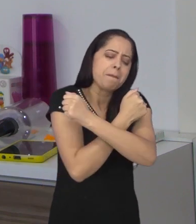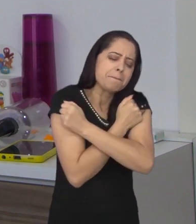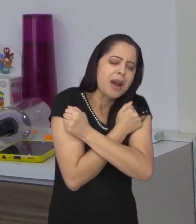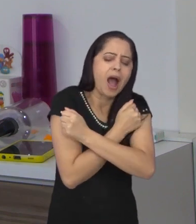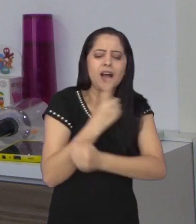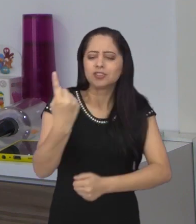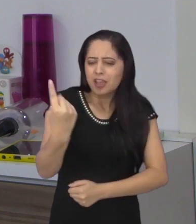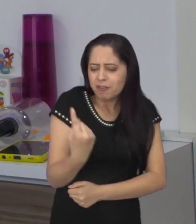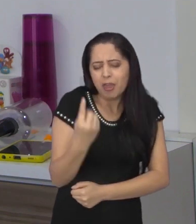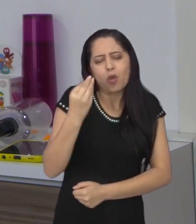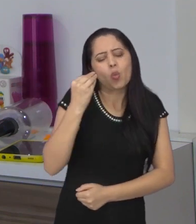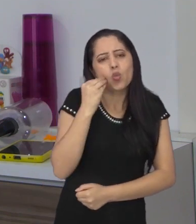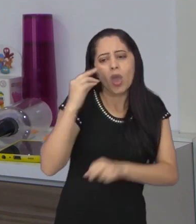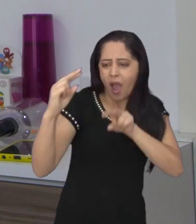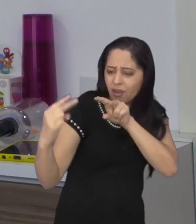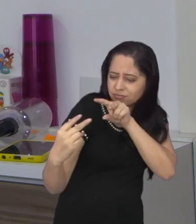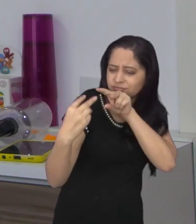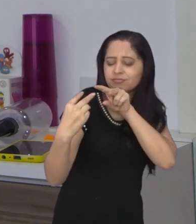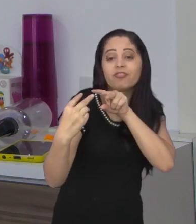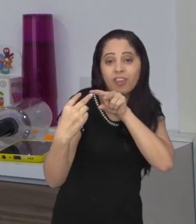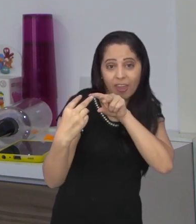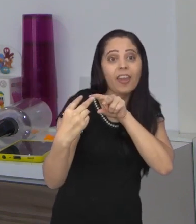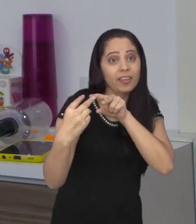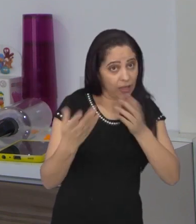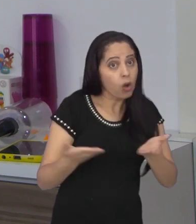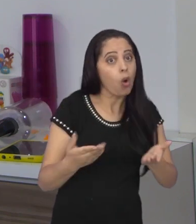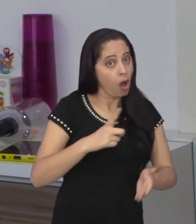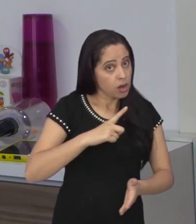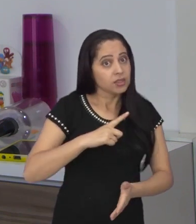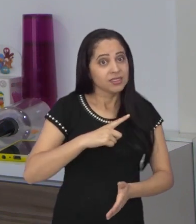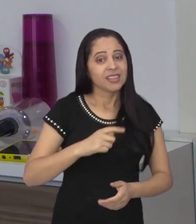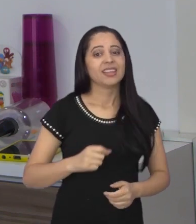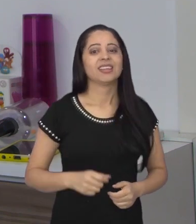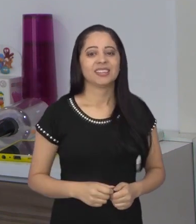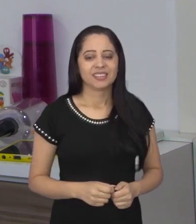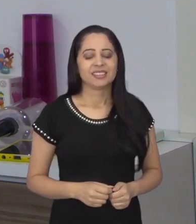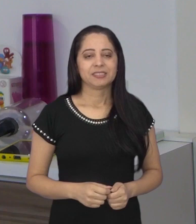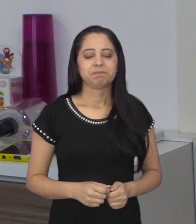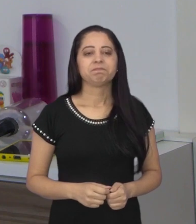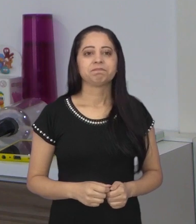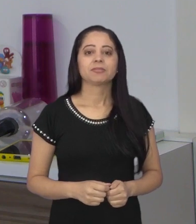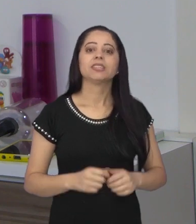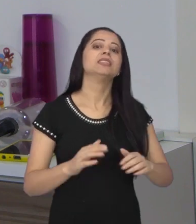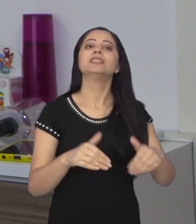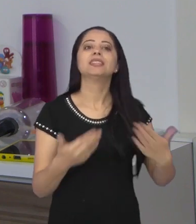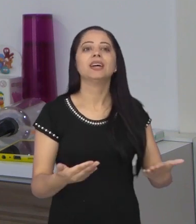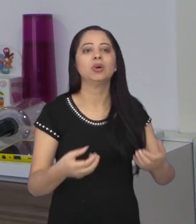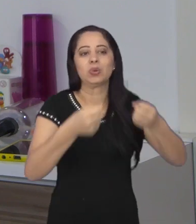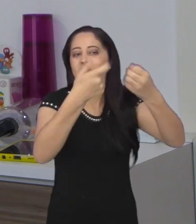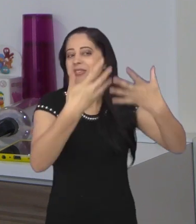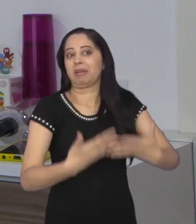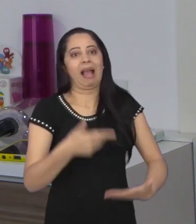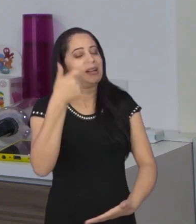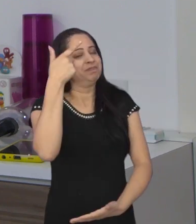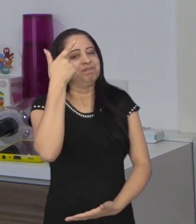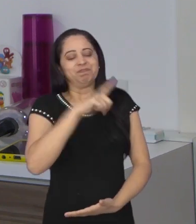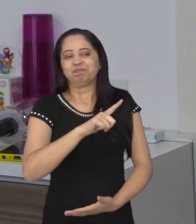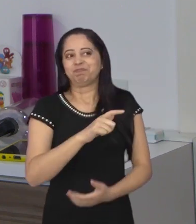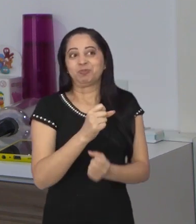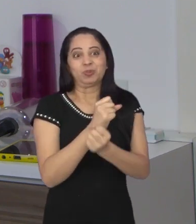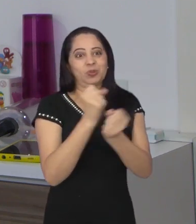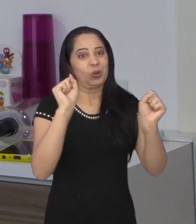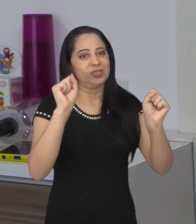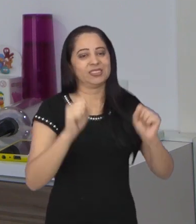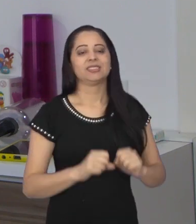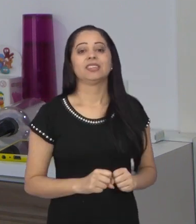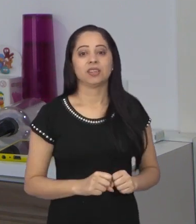me abraçava, me beijava, olhava. Ele ganhou também muito contato visual na musicoterapia. Não tem explicação. Eu acho que